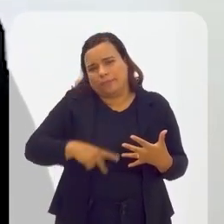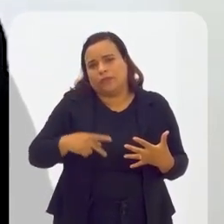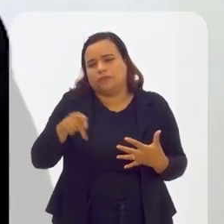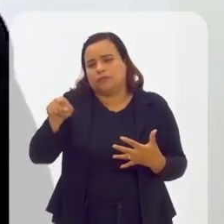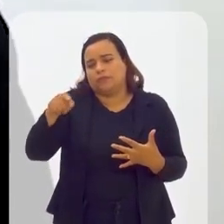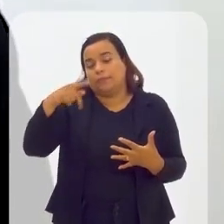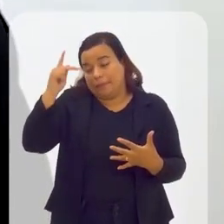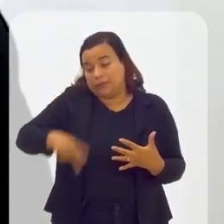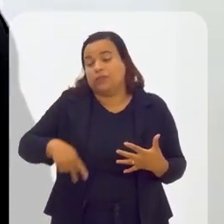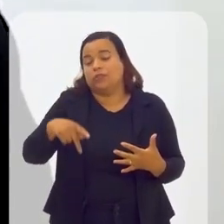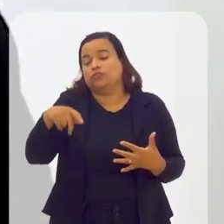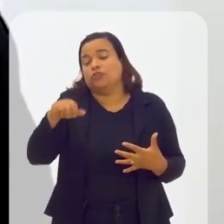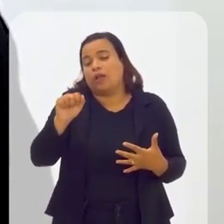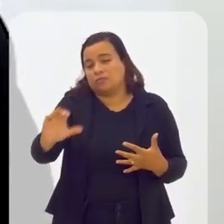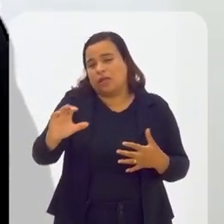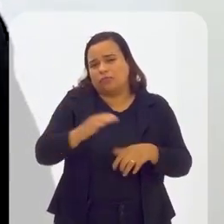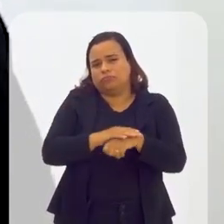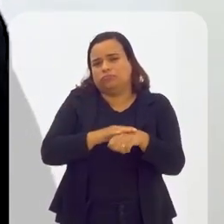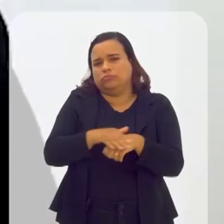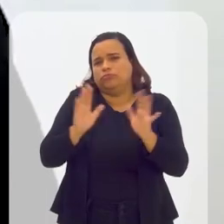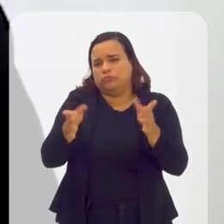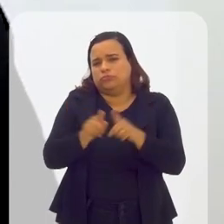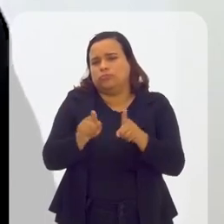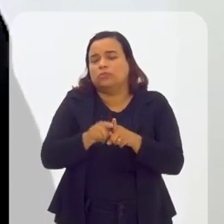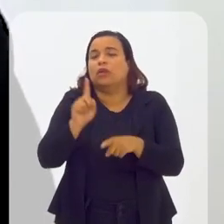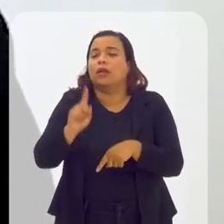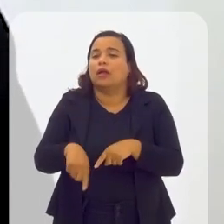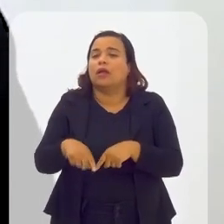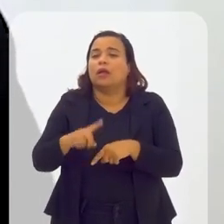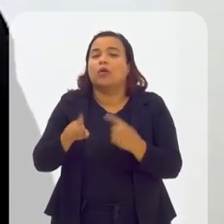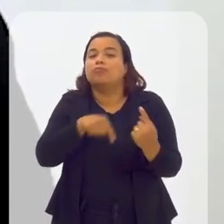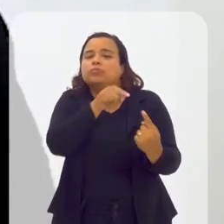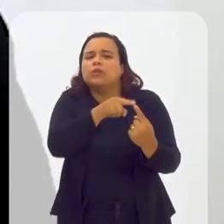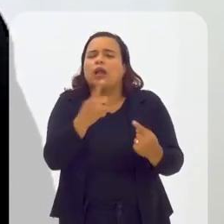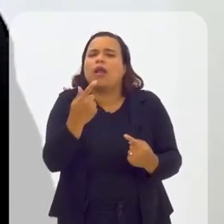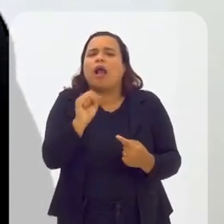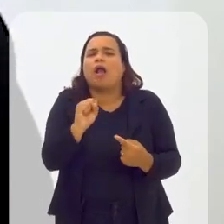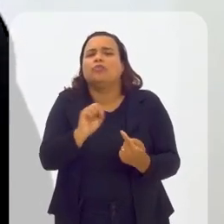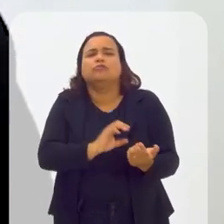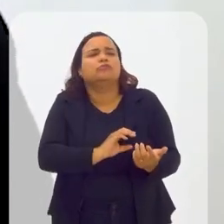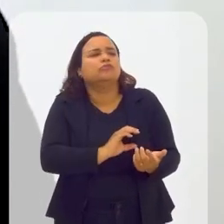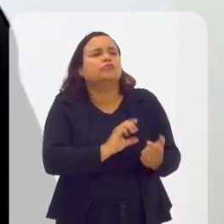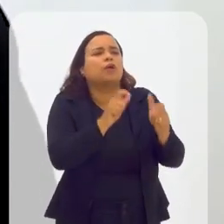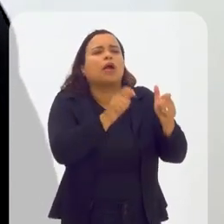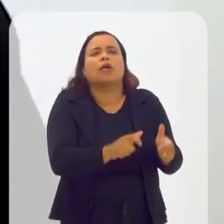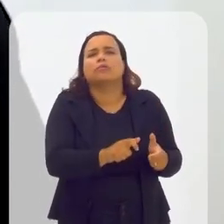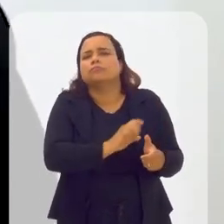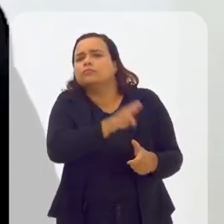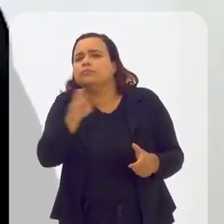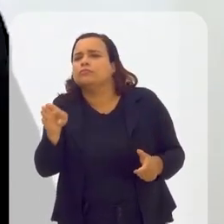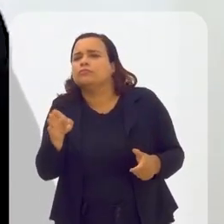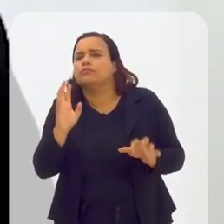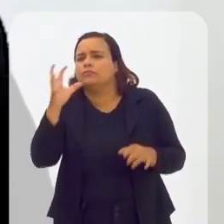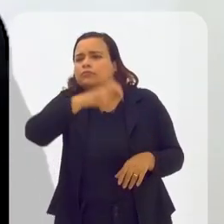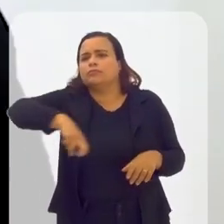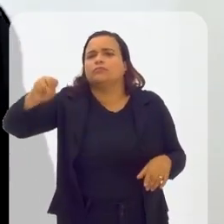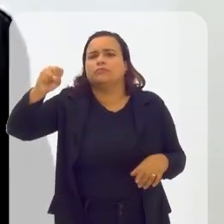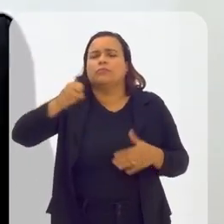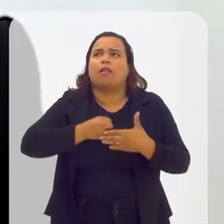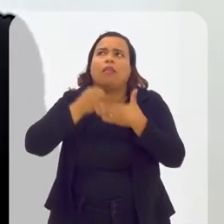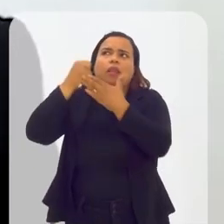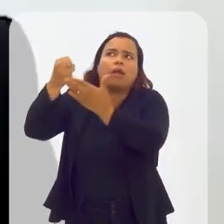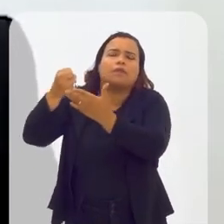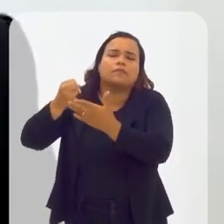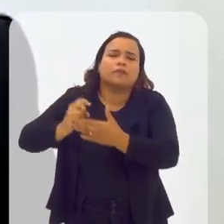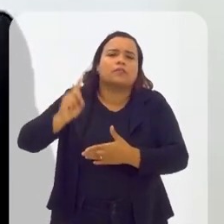eu e o presidente Siciliano já discutimos, que é o destino do nosso gás, tá certo? Que pegaram aí uma naca do